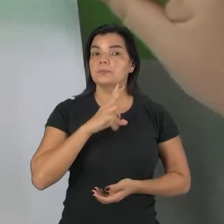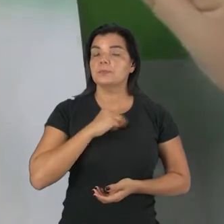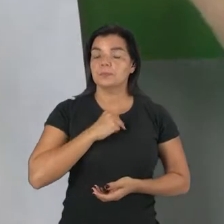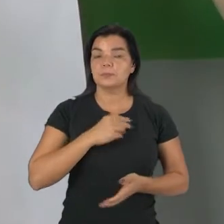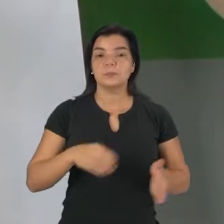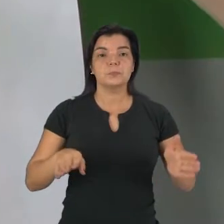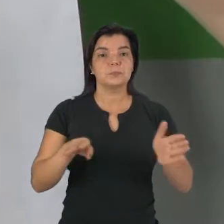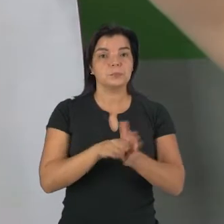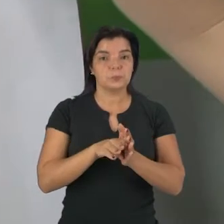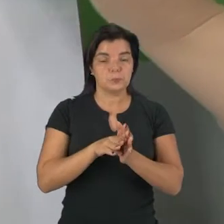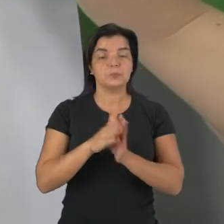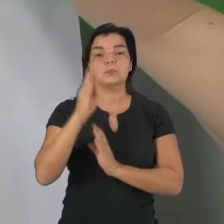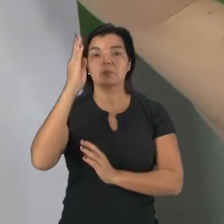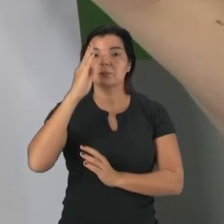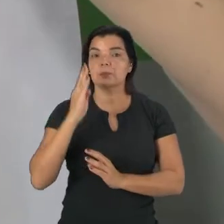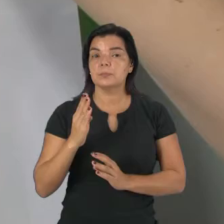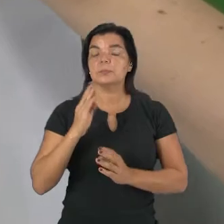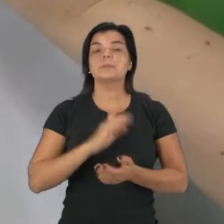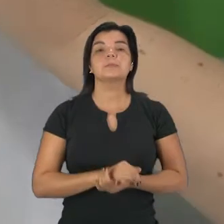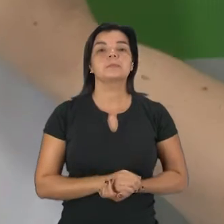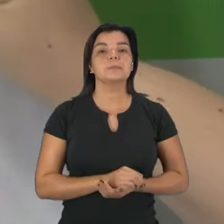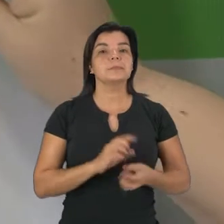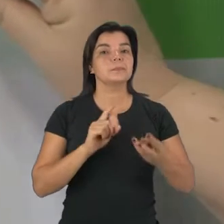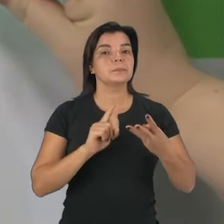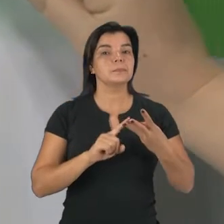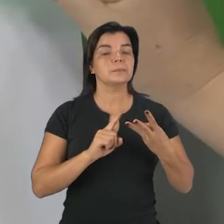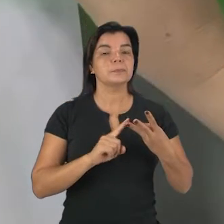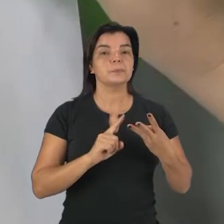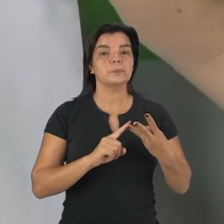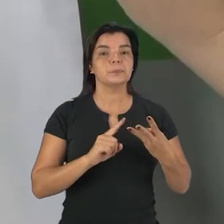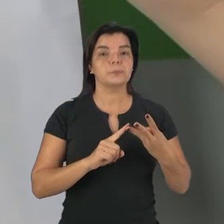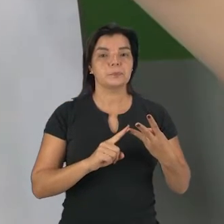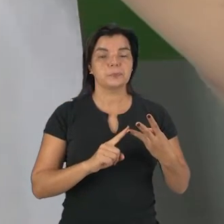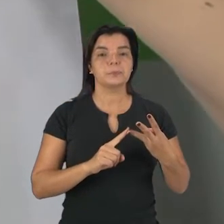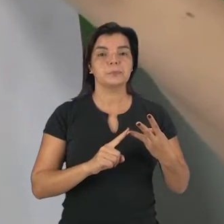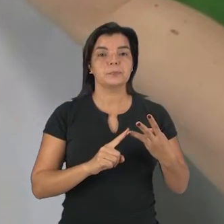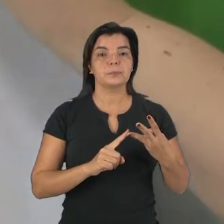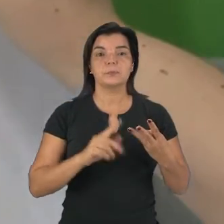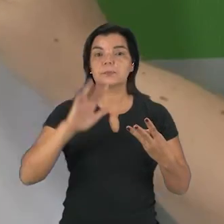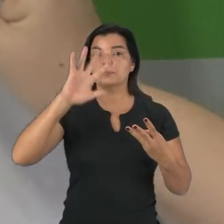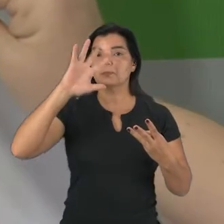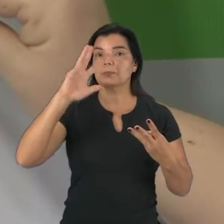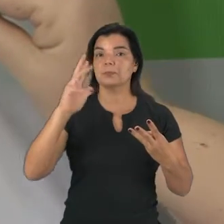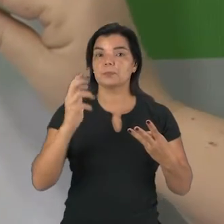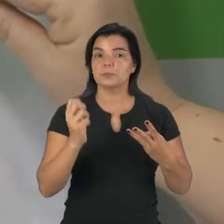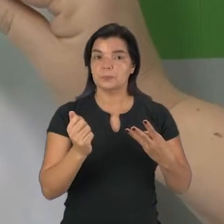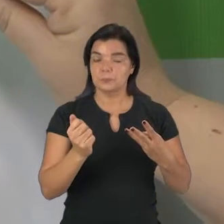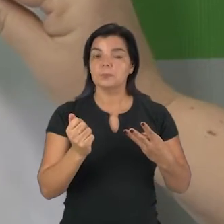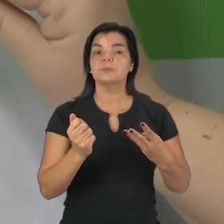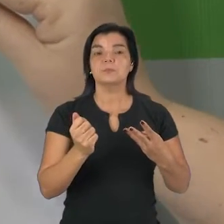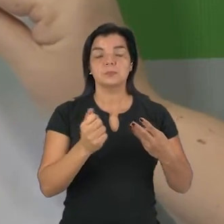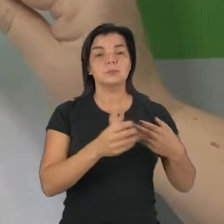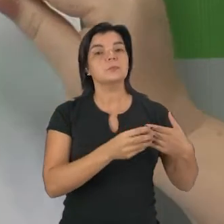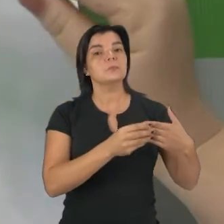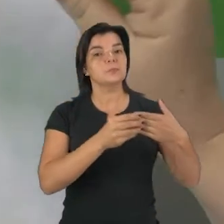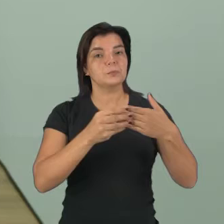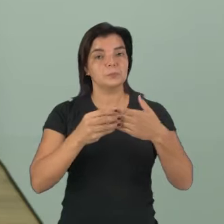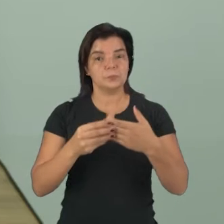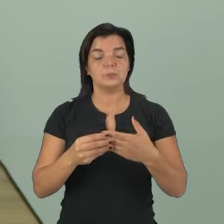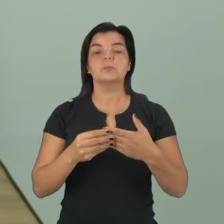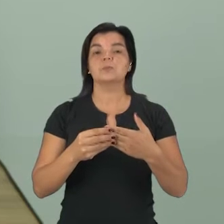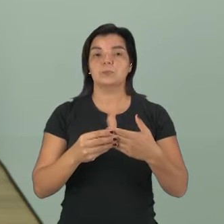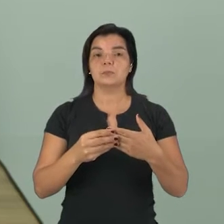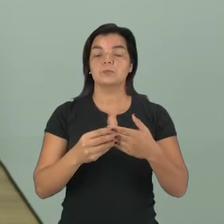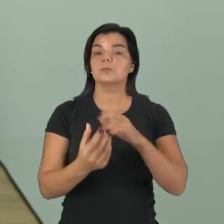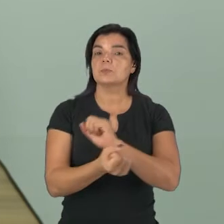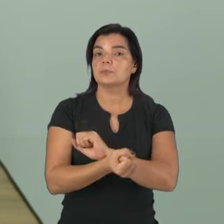quando chegaram aqui, né? E aqui nós temos os africanos que vieram, né, e se